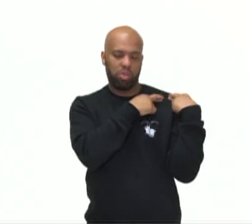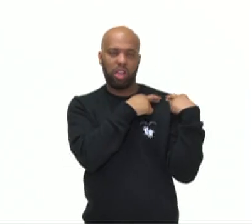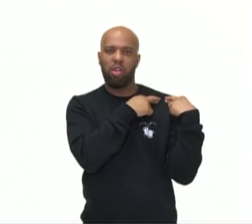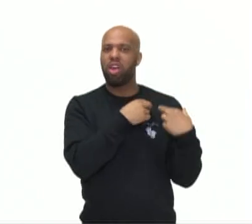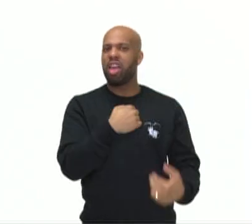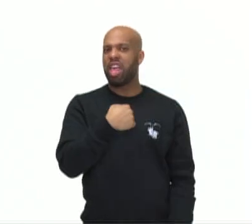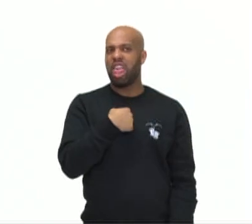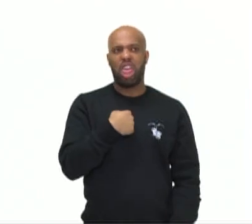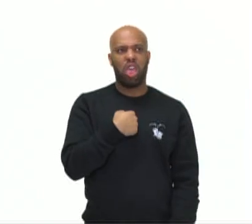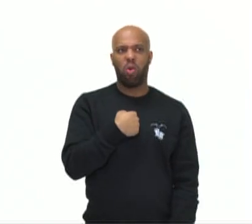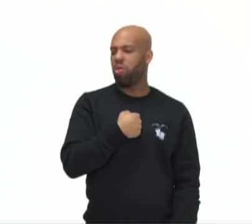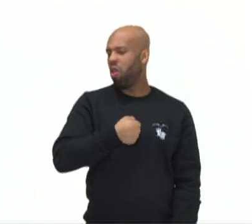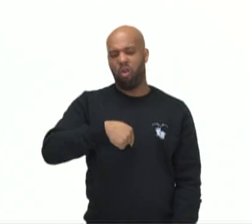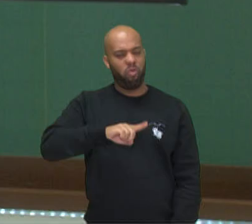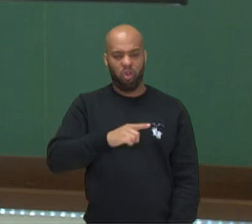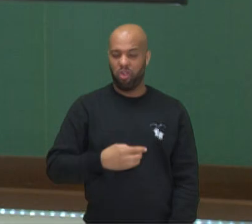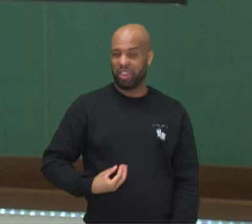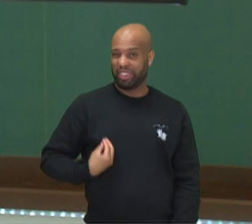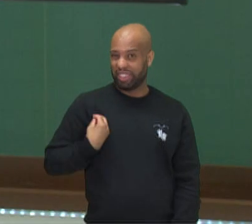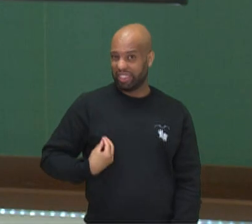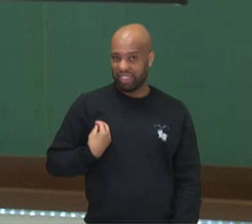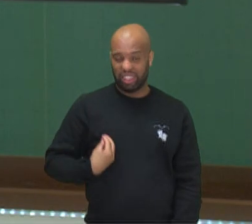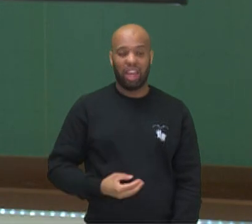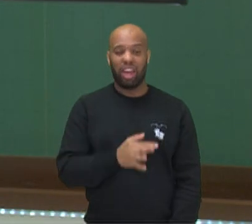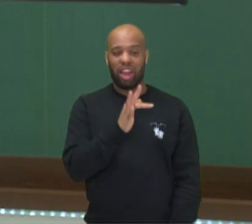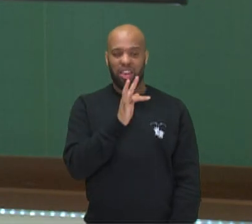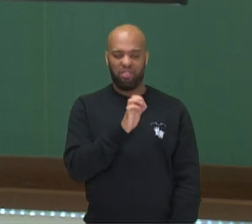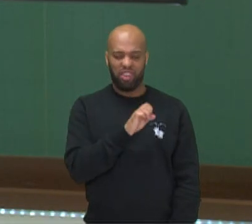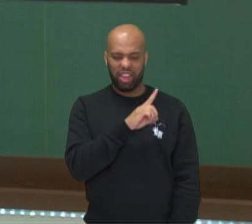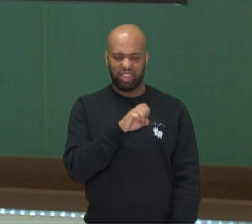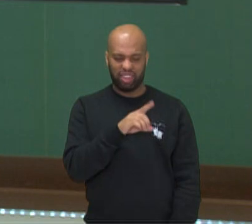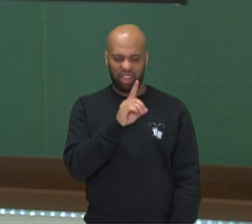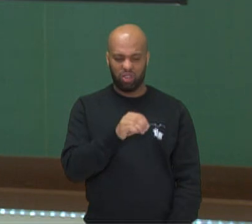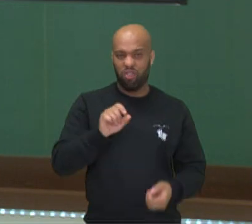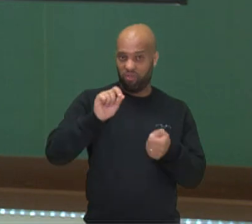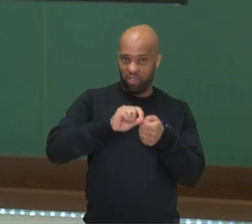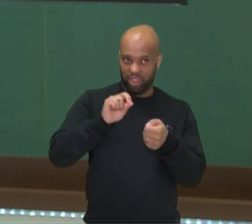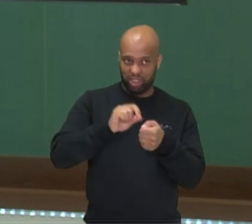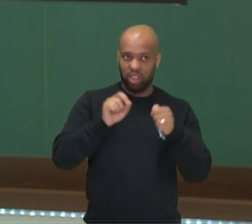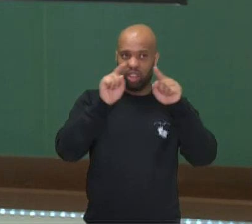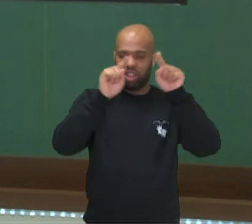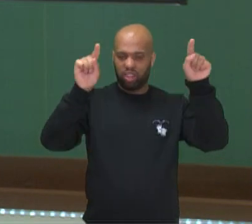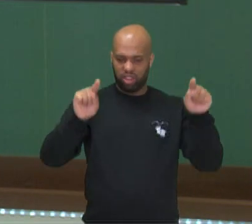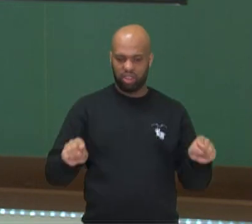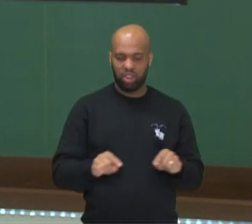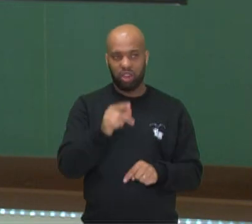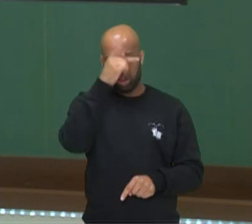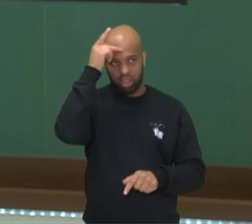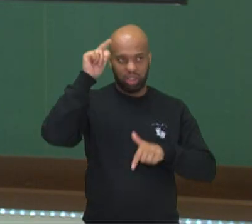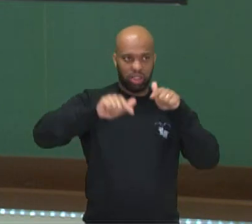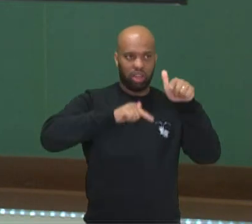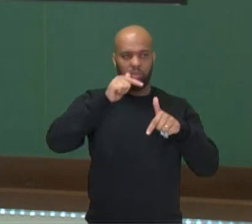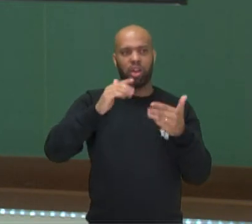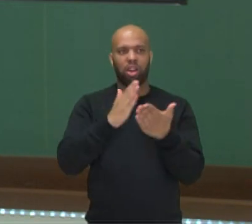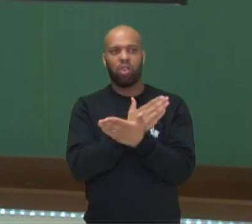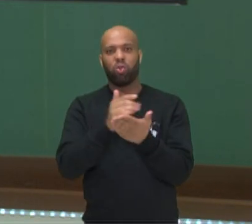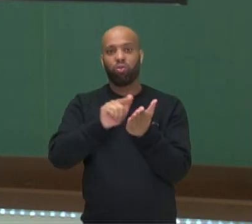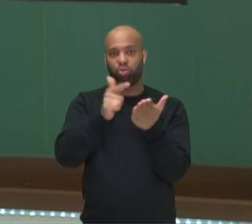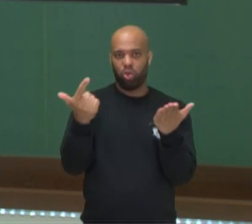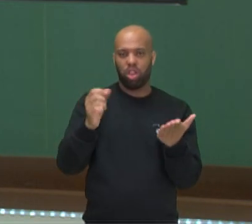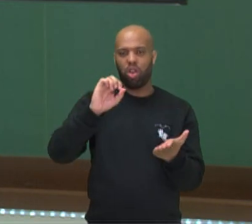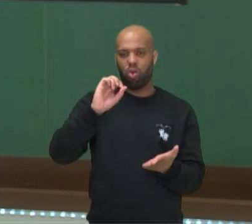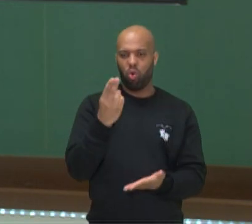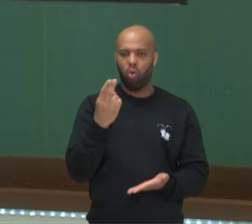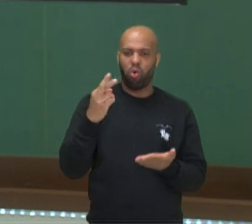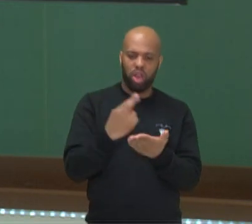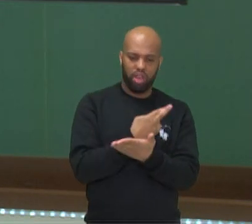estar fazendo a charge, né? Então, provavelmente aqui se trata de um trabalhador que trabalha em algum jornal ou revista e